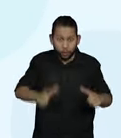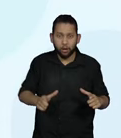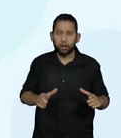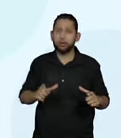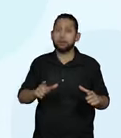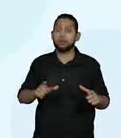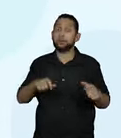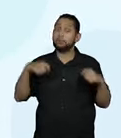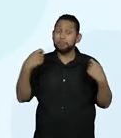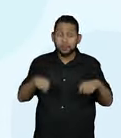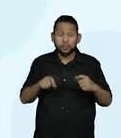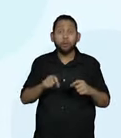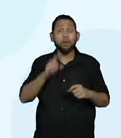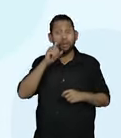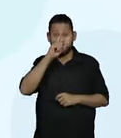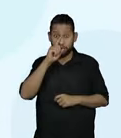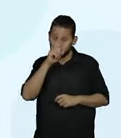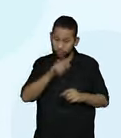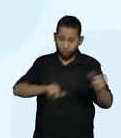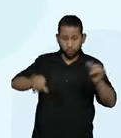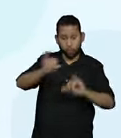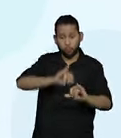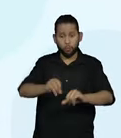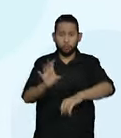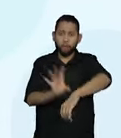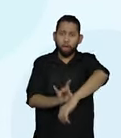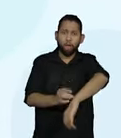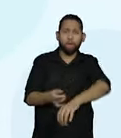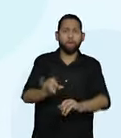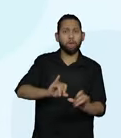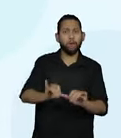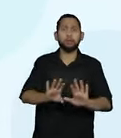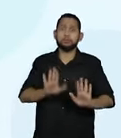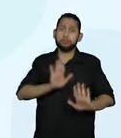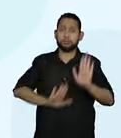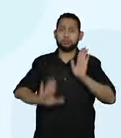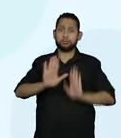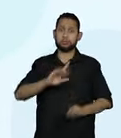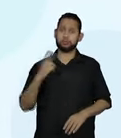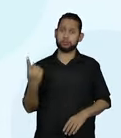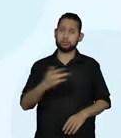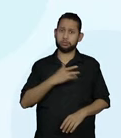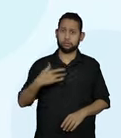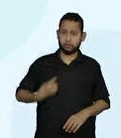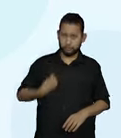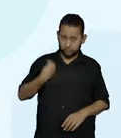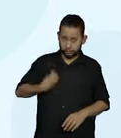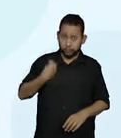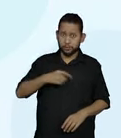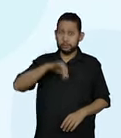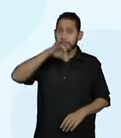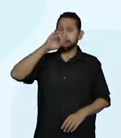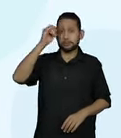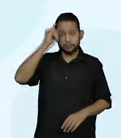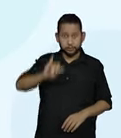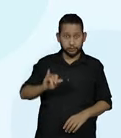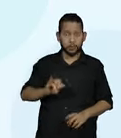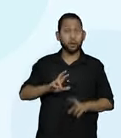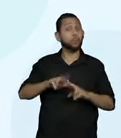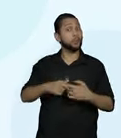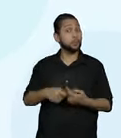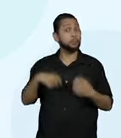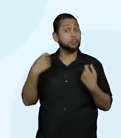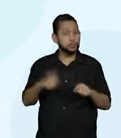modo geral, existem alguns riscos, pois ficamos expostos a situações potencialmente perigosas. Por isso, é